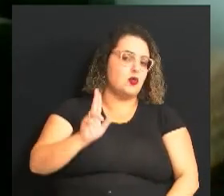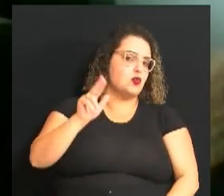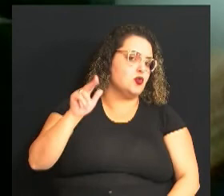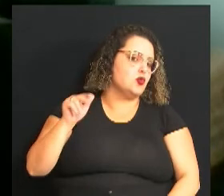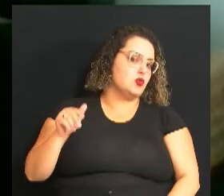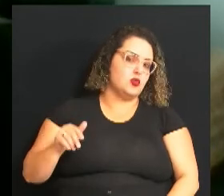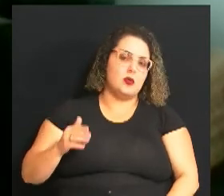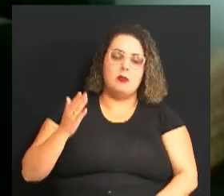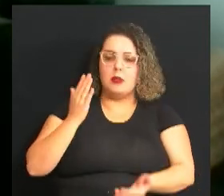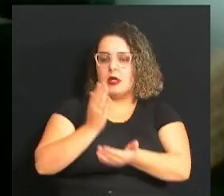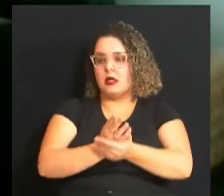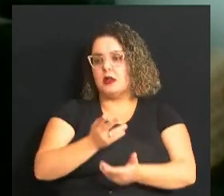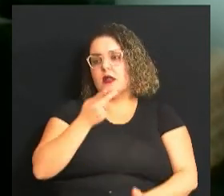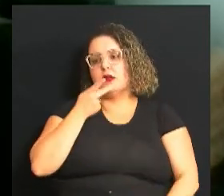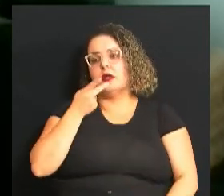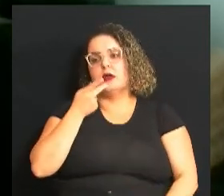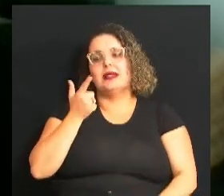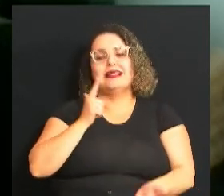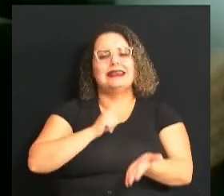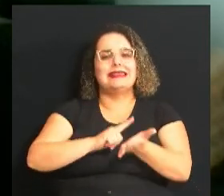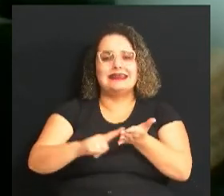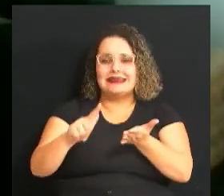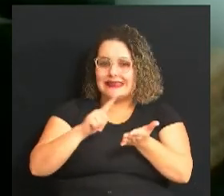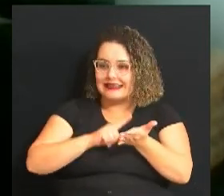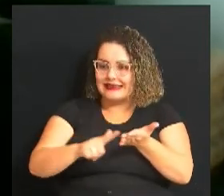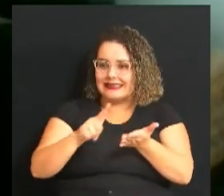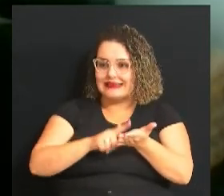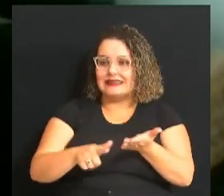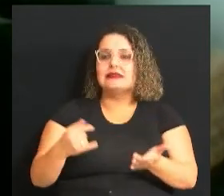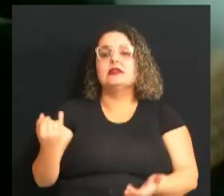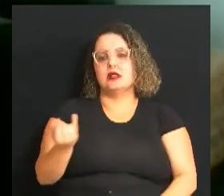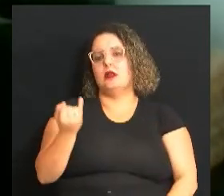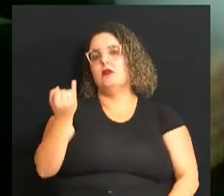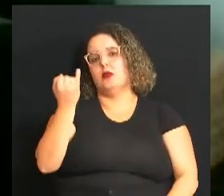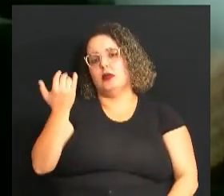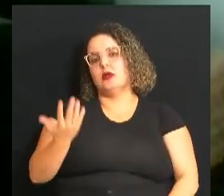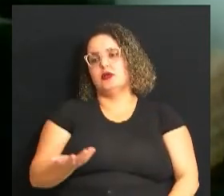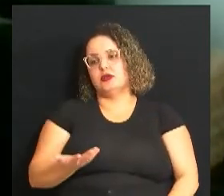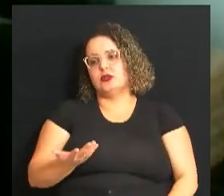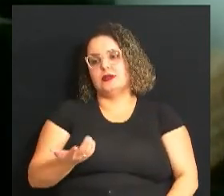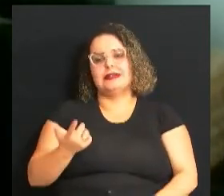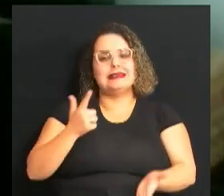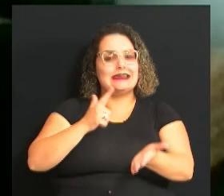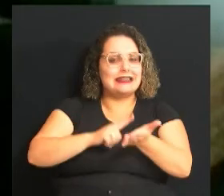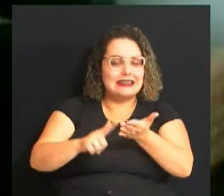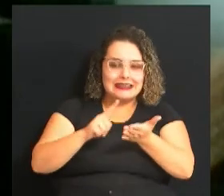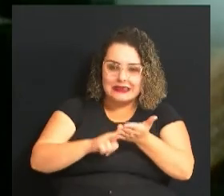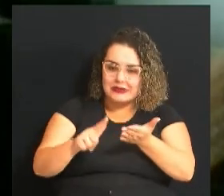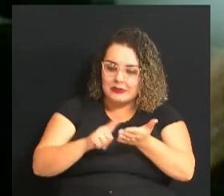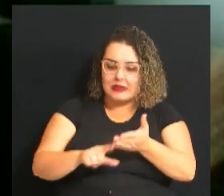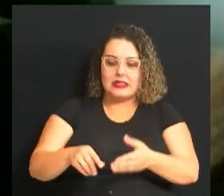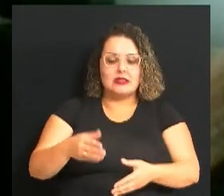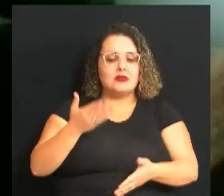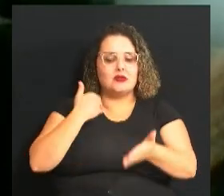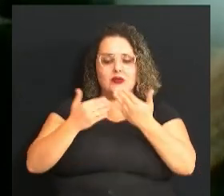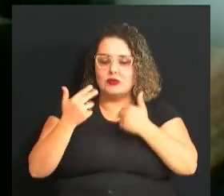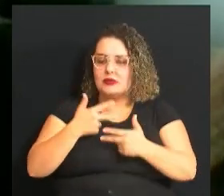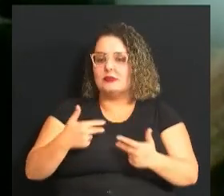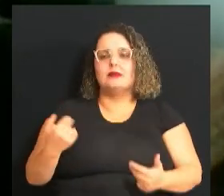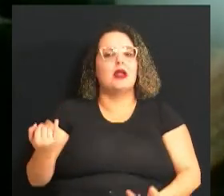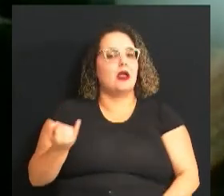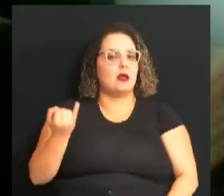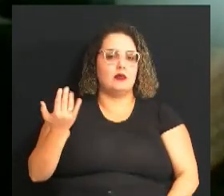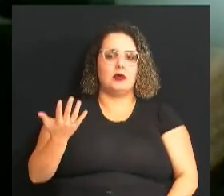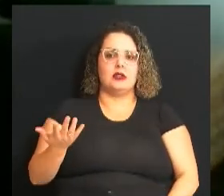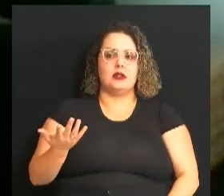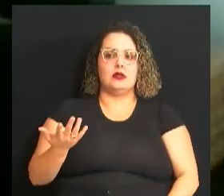que higiene é fundamental. Higiene dos alimentos é fundamental. A